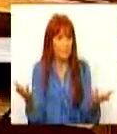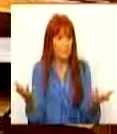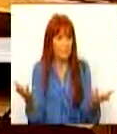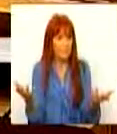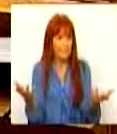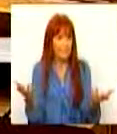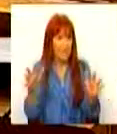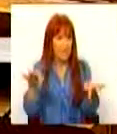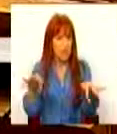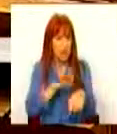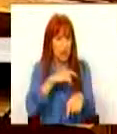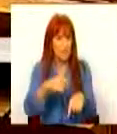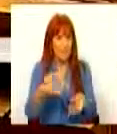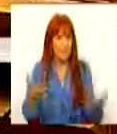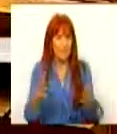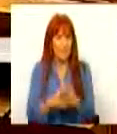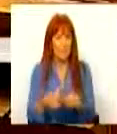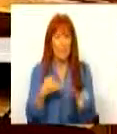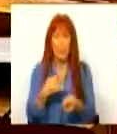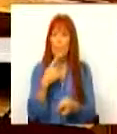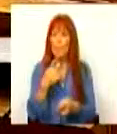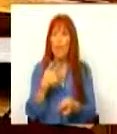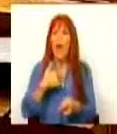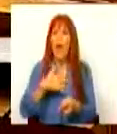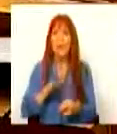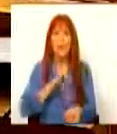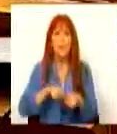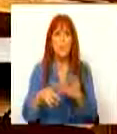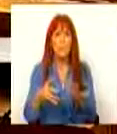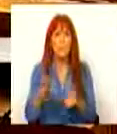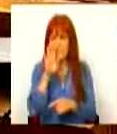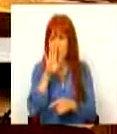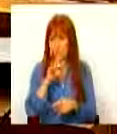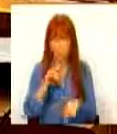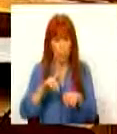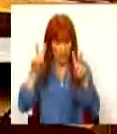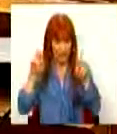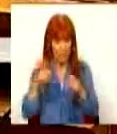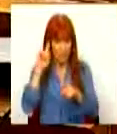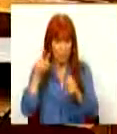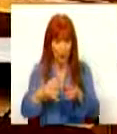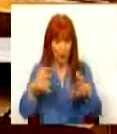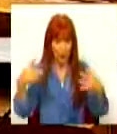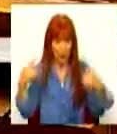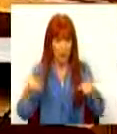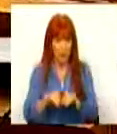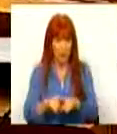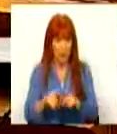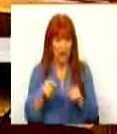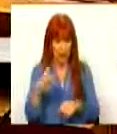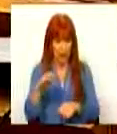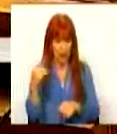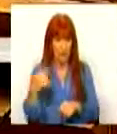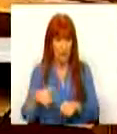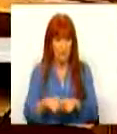Então vou só concluir, Sr. Presidente. O que eu lhe quero perguntar, Sr. Deputado, e porque efetivamente o tema é de grande importância e é para o Partido